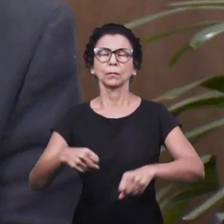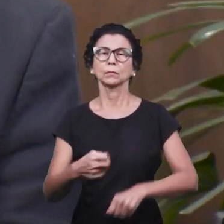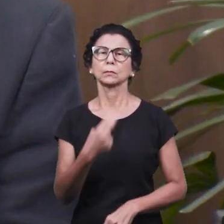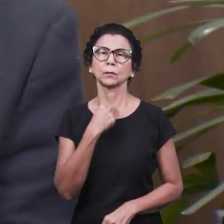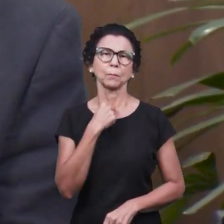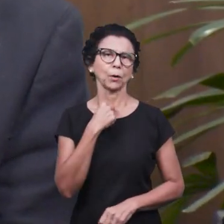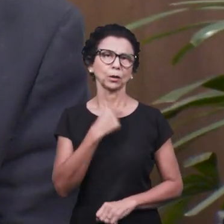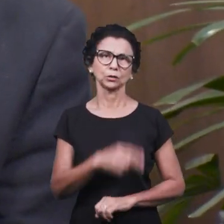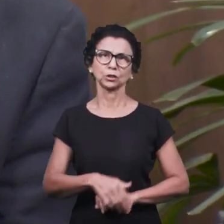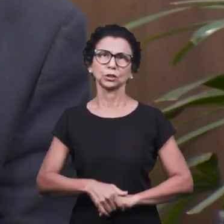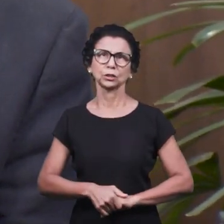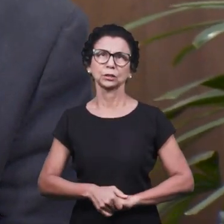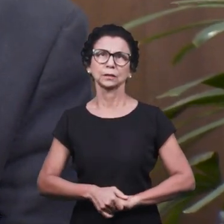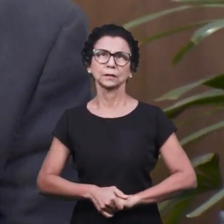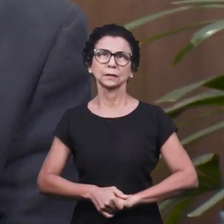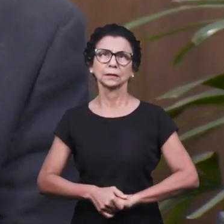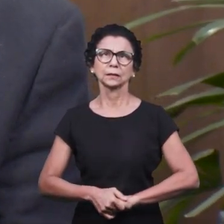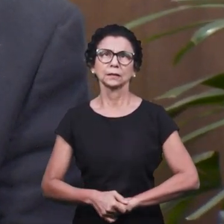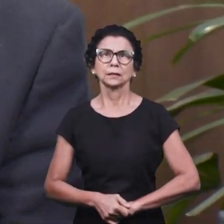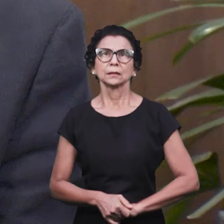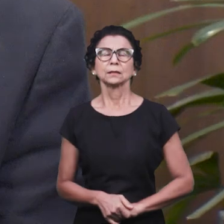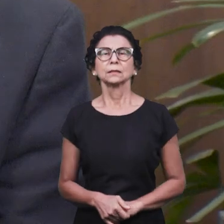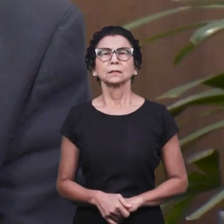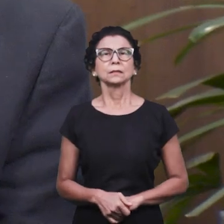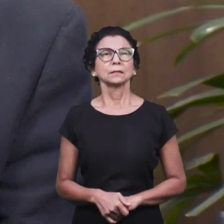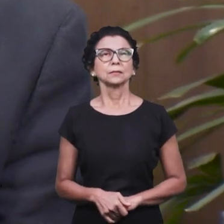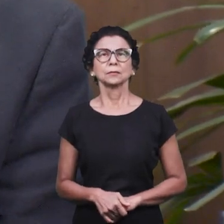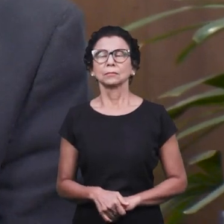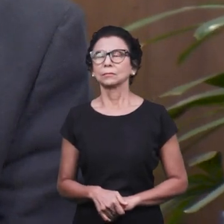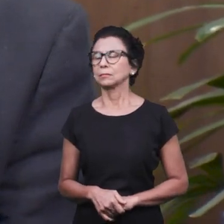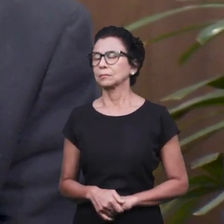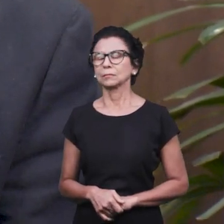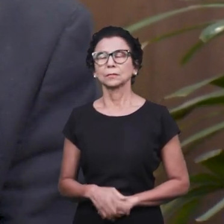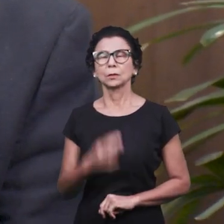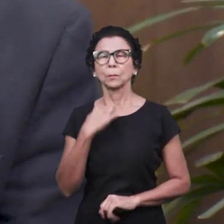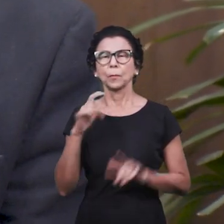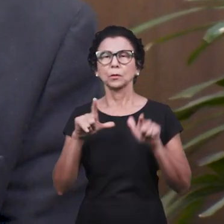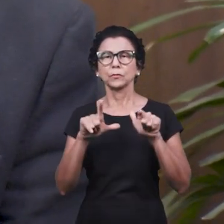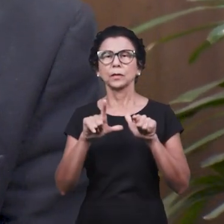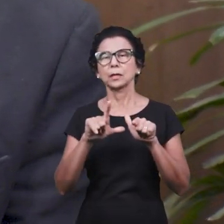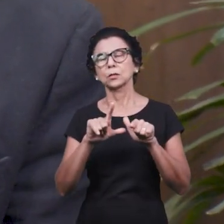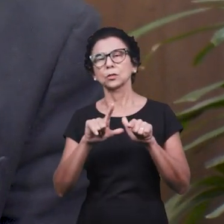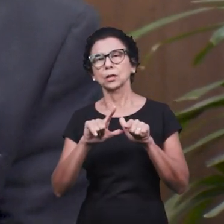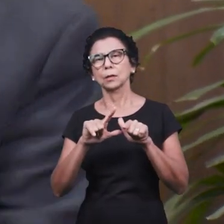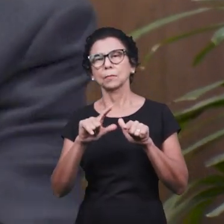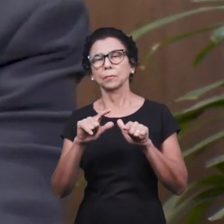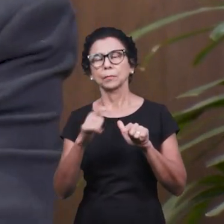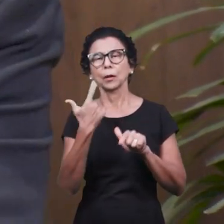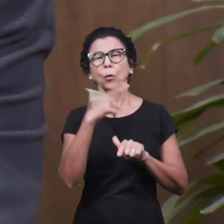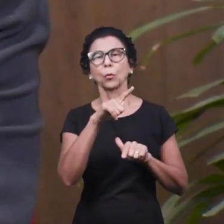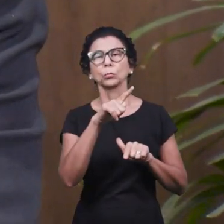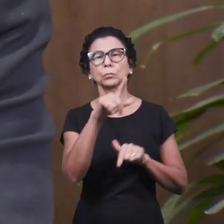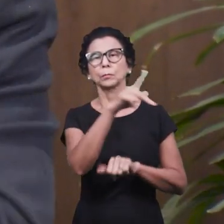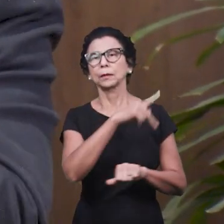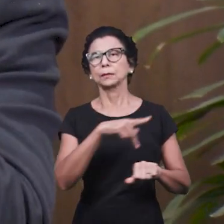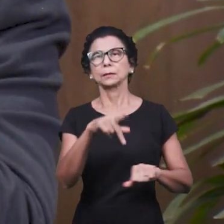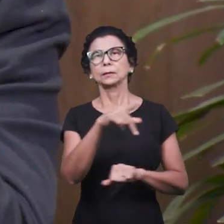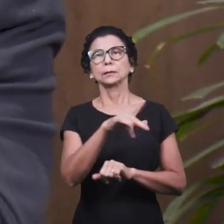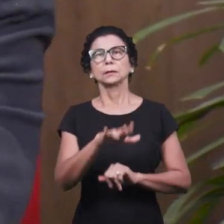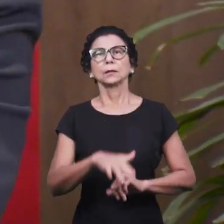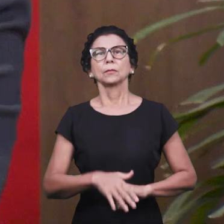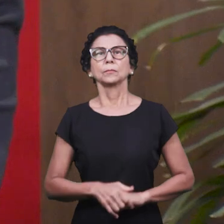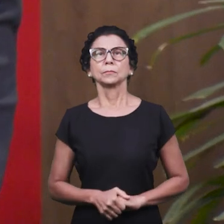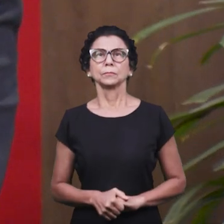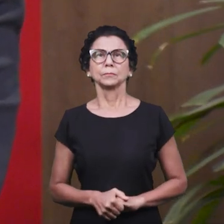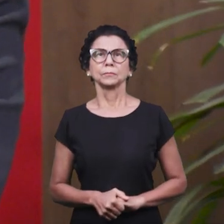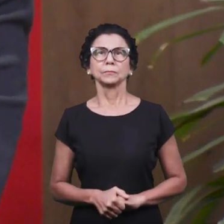Não pode pular de paraglide, andar de paraglide. Não pode andar nada que tenha perigo. Tem que